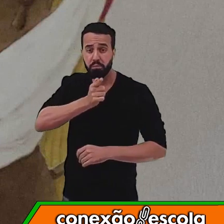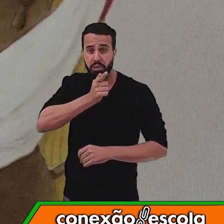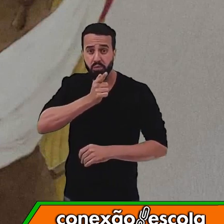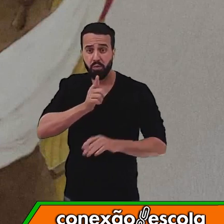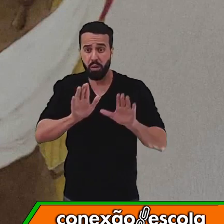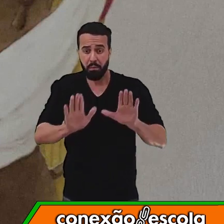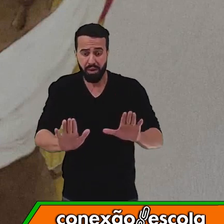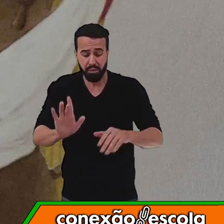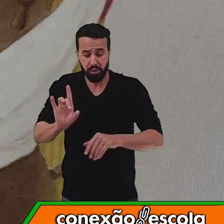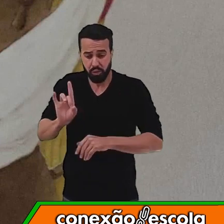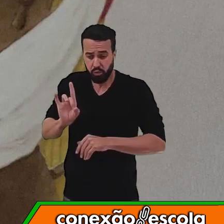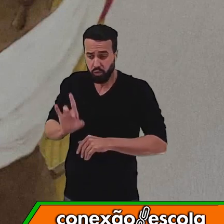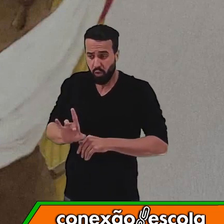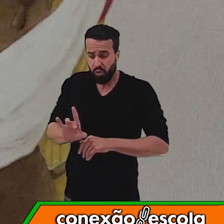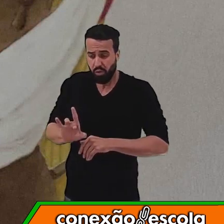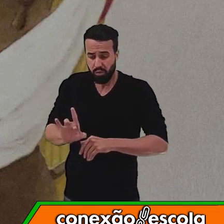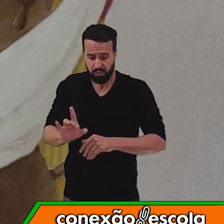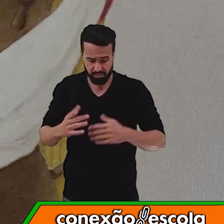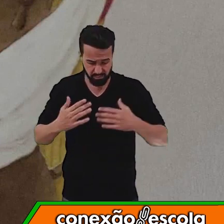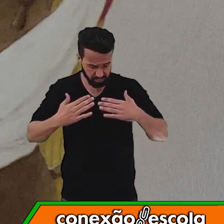seria mais somente um